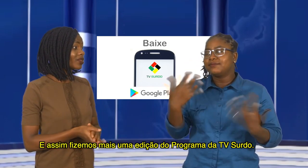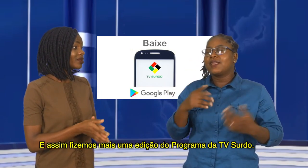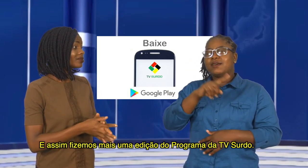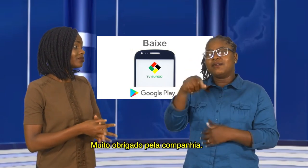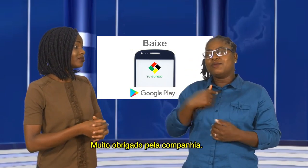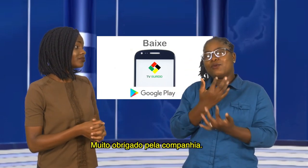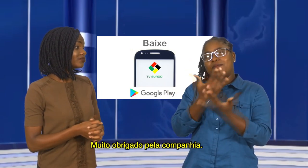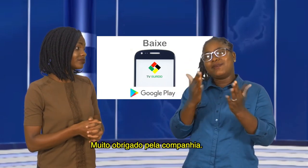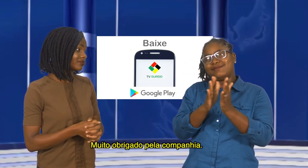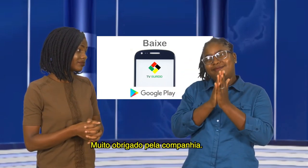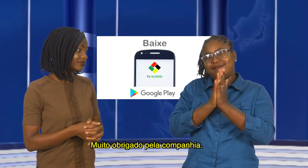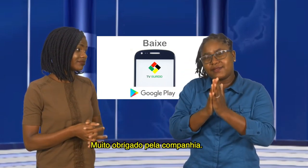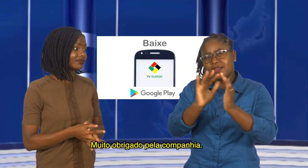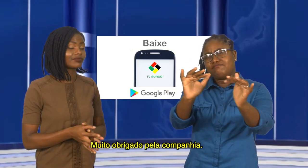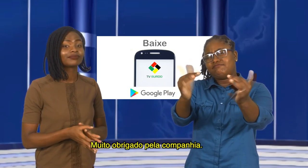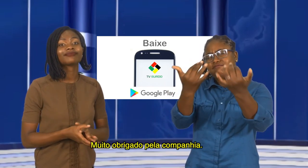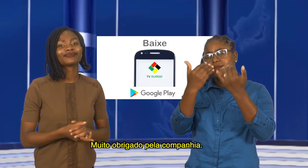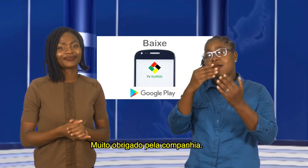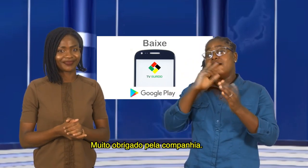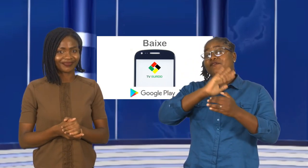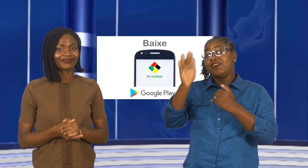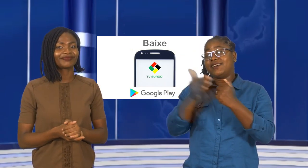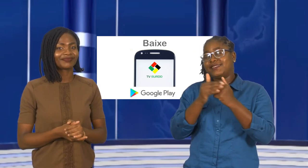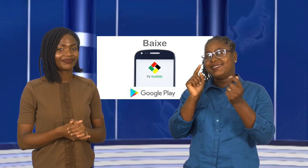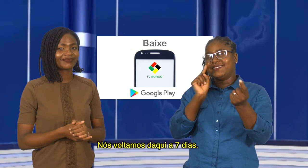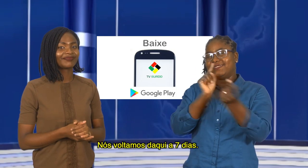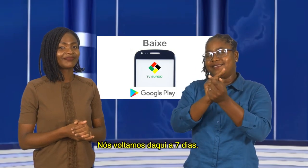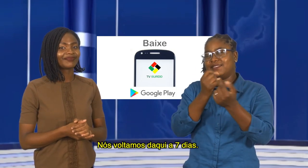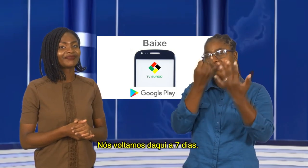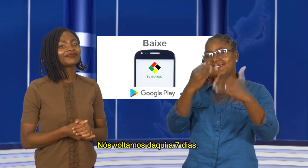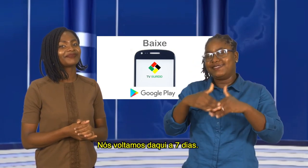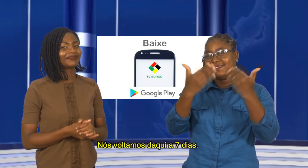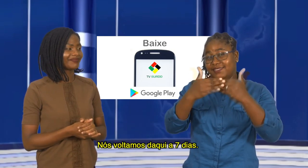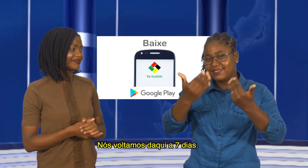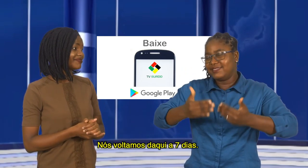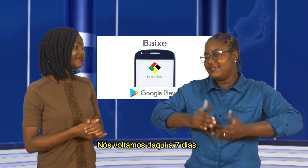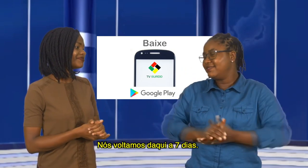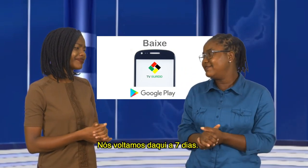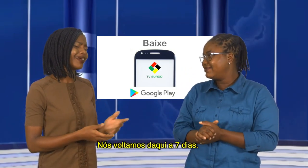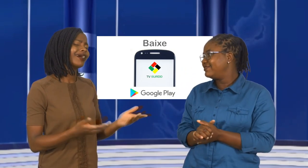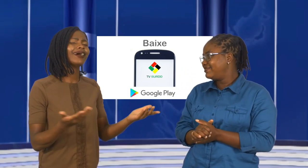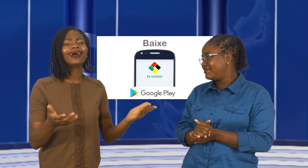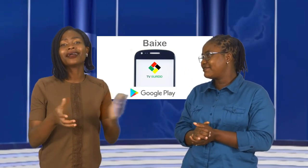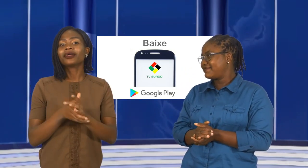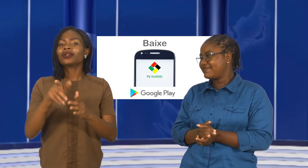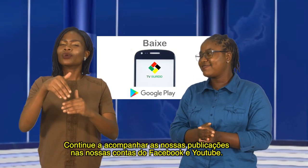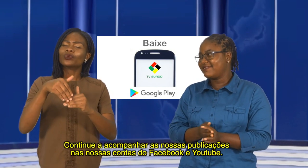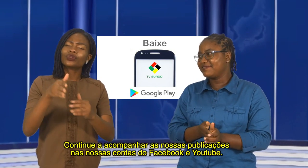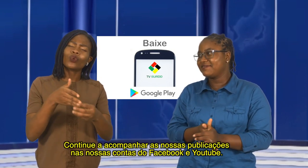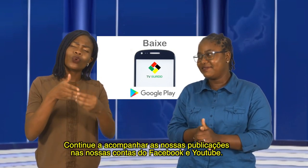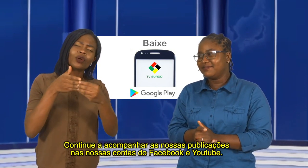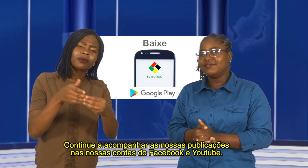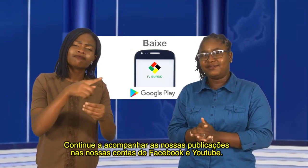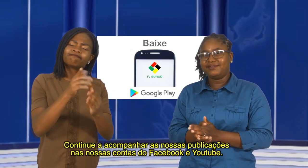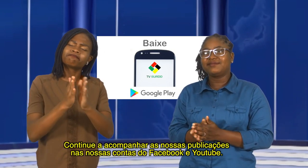Surdo Muito obrigada pela companhia Nós voltamos daqui a 7 dias Continua